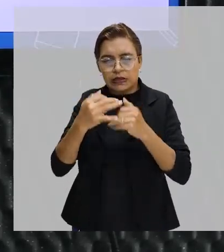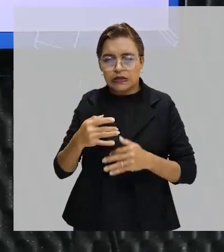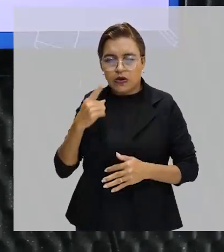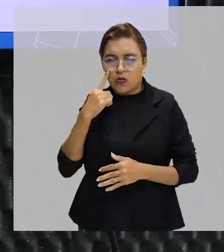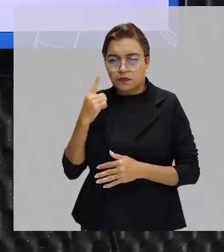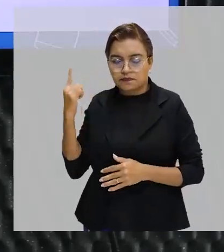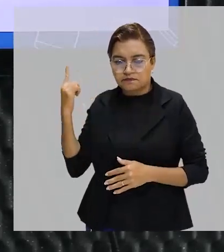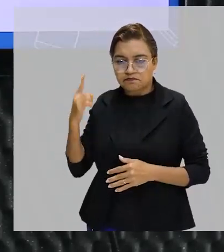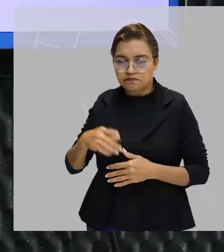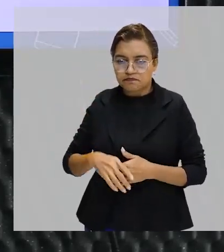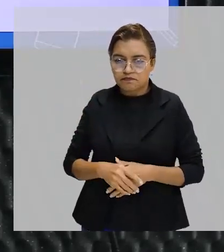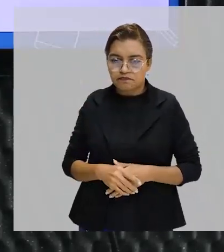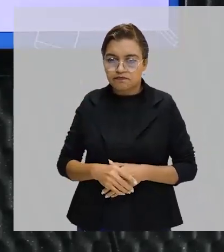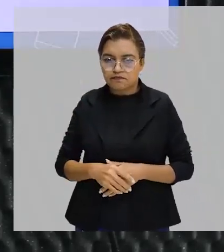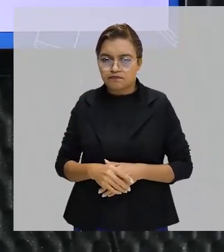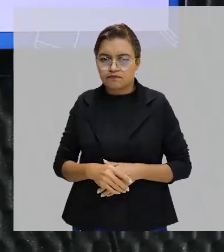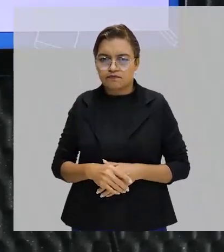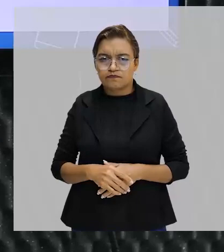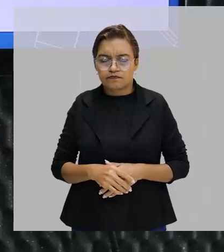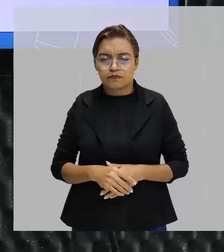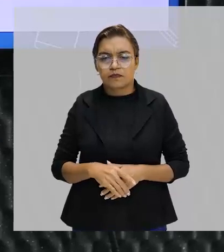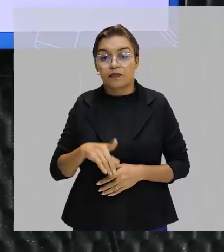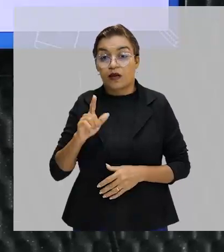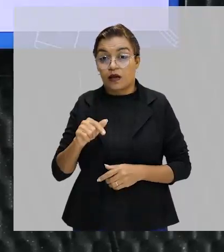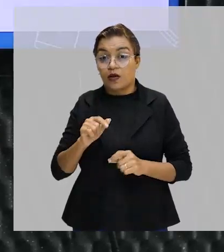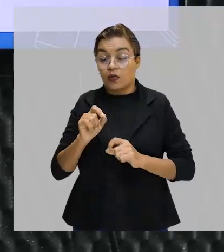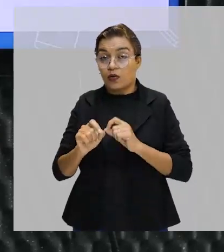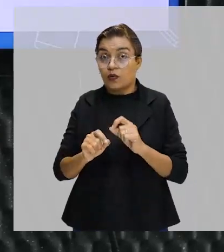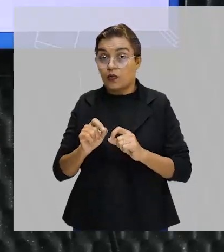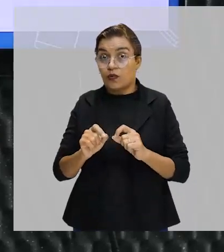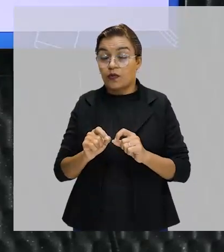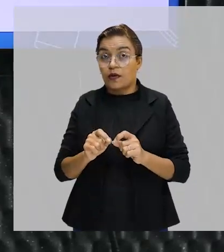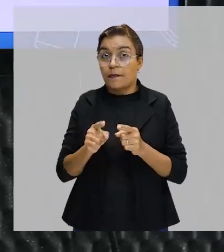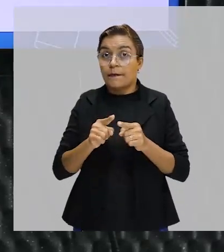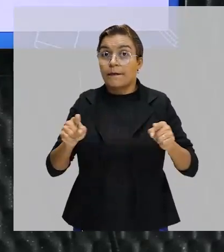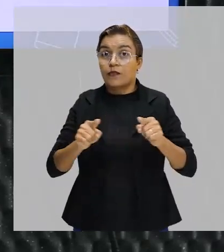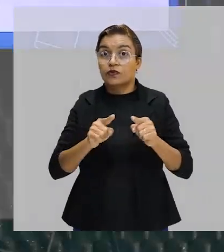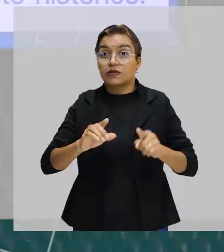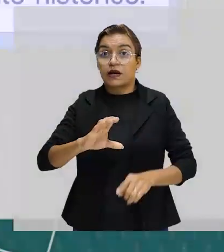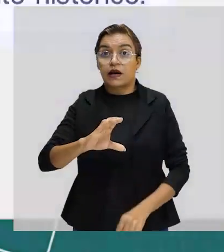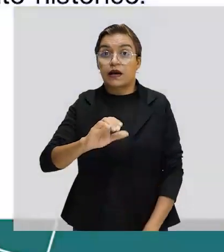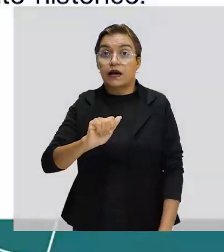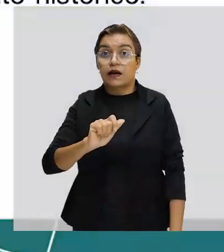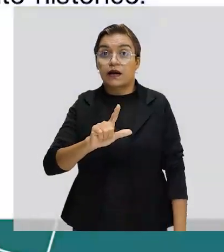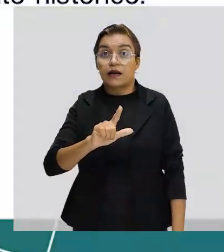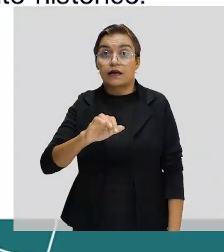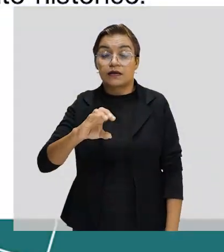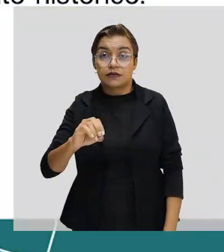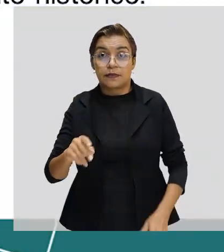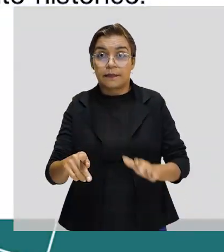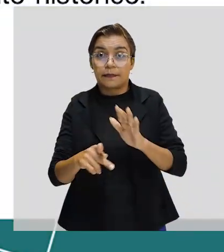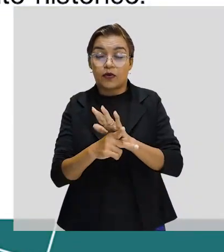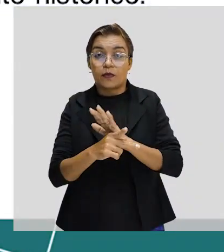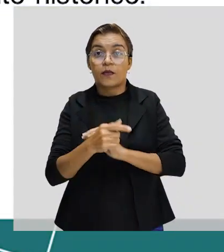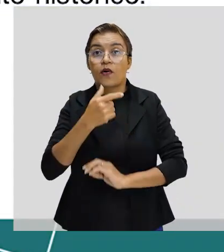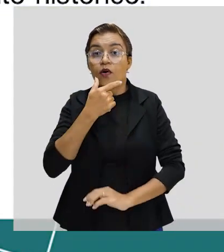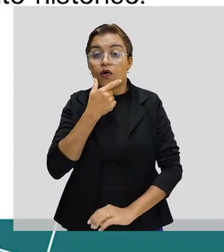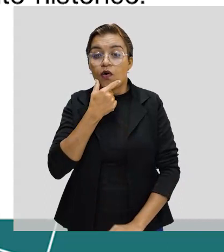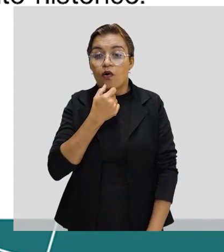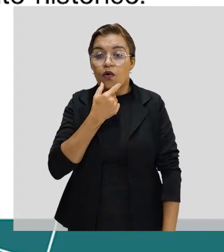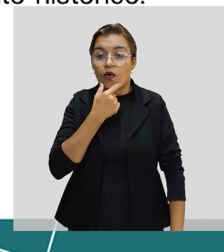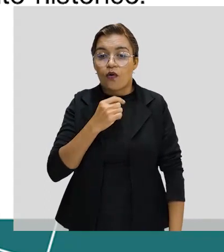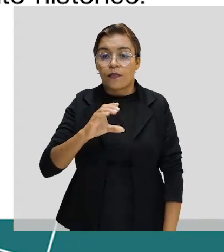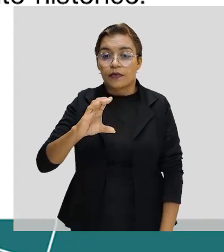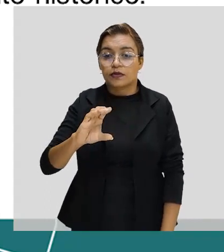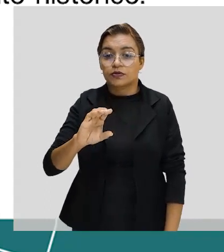observação? Na verdade, esse é o trecho da música Cálice, de Chico Buarque e Gilberto Gil, o clássico